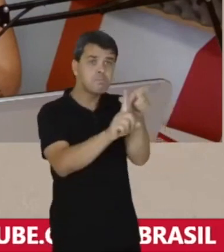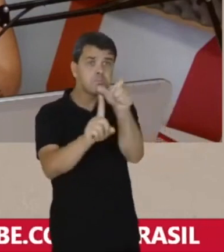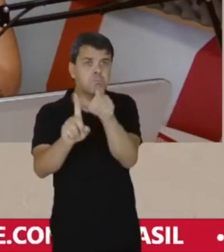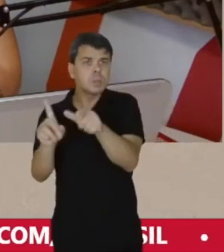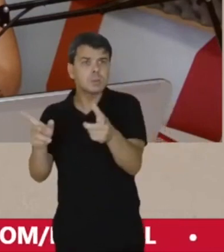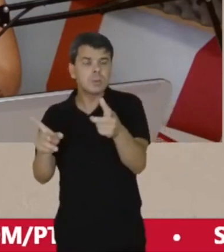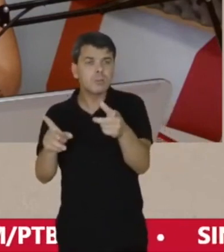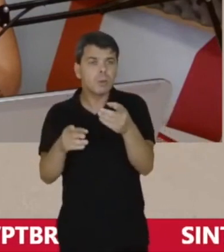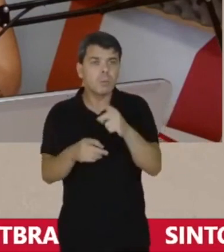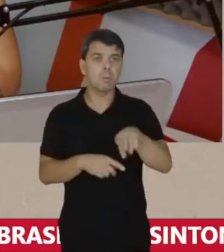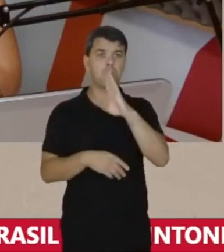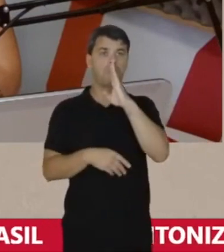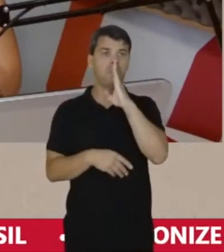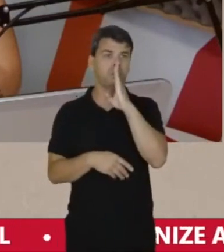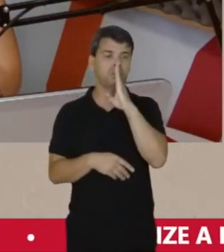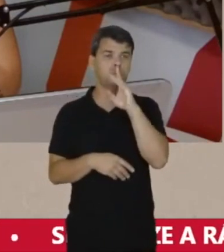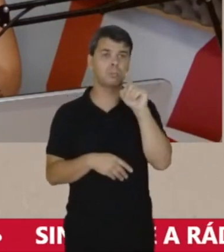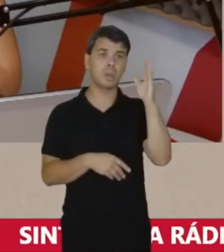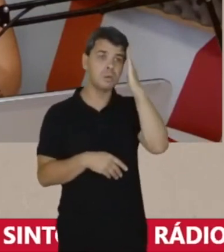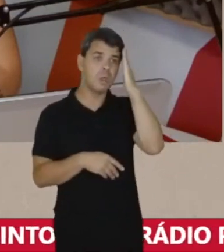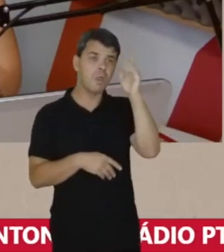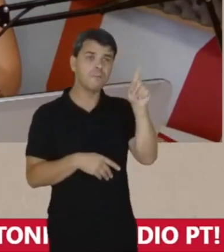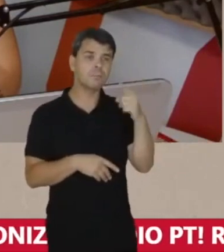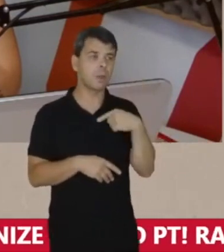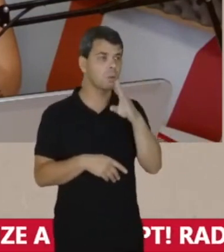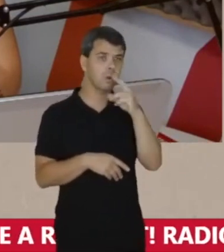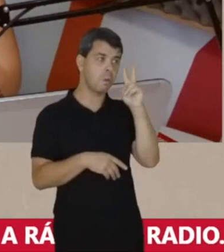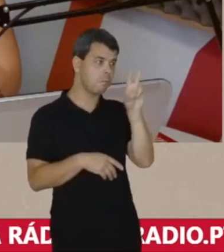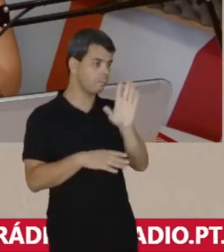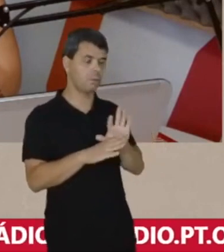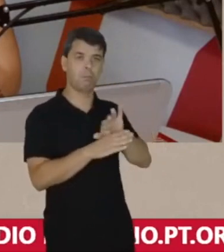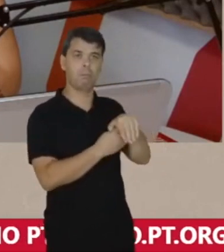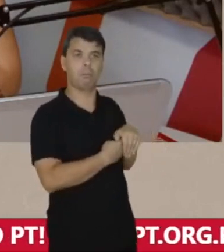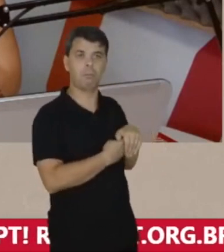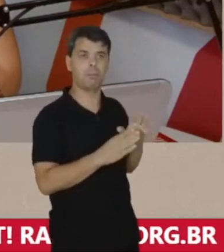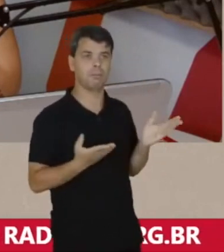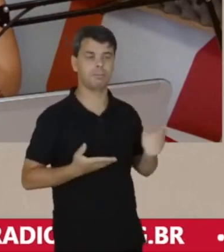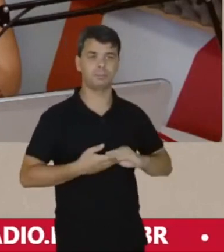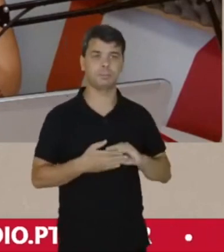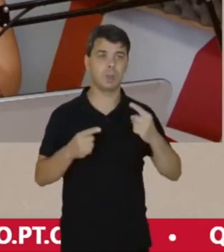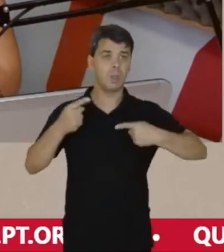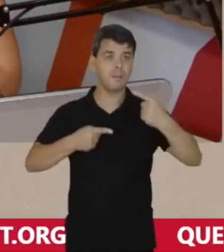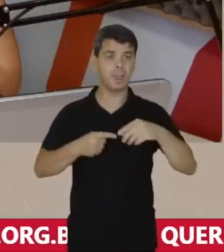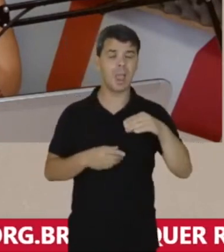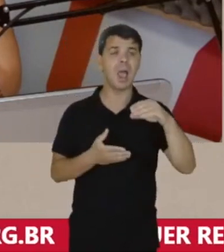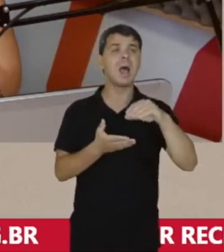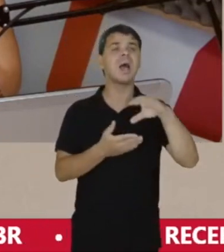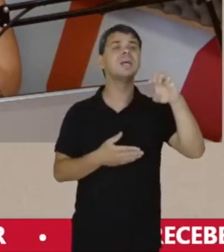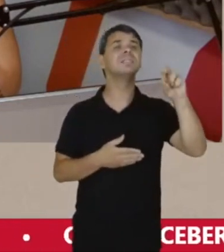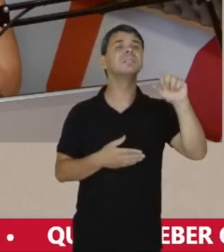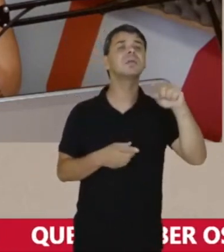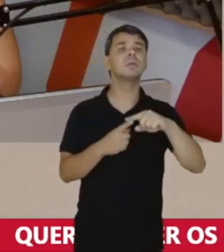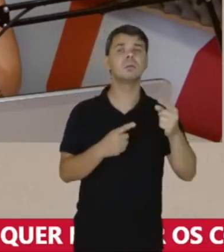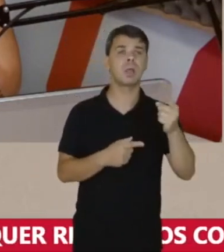sempre foram silenciados, que sempre foram invisibilizados na política, né? Então, a SECADI é um pouco a expressão